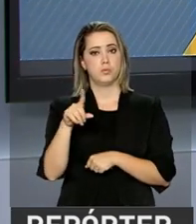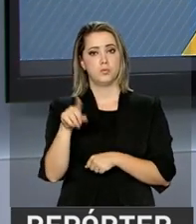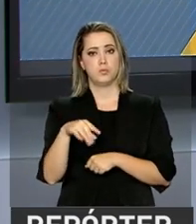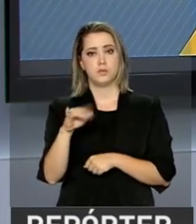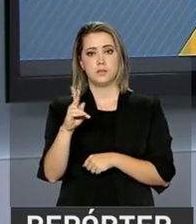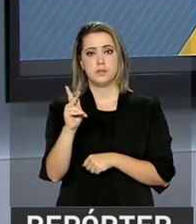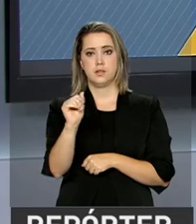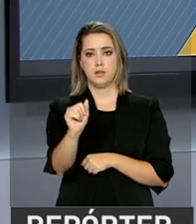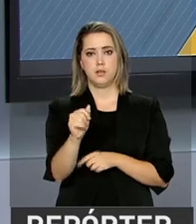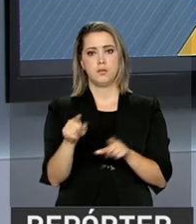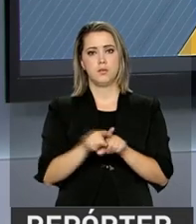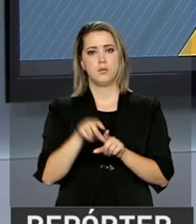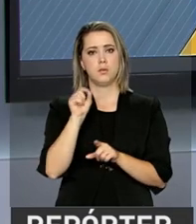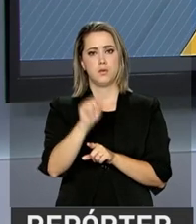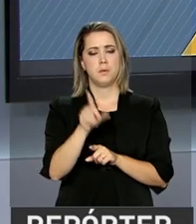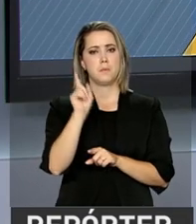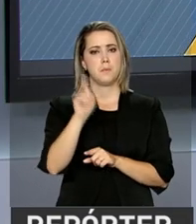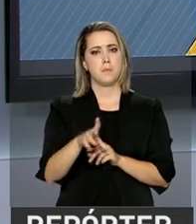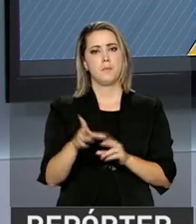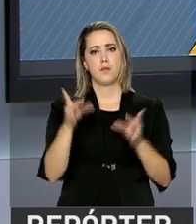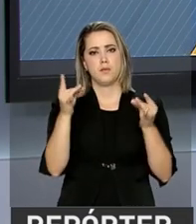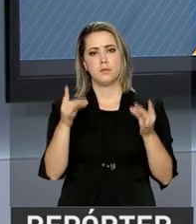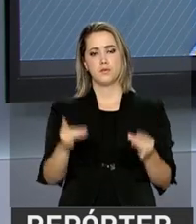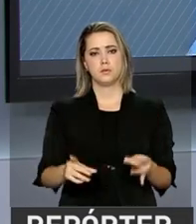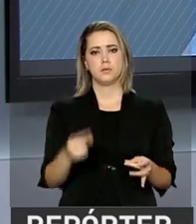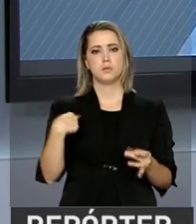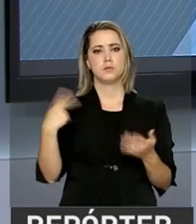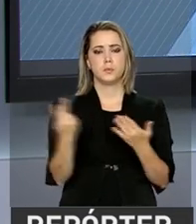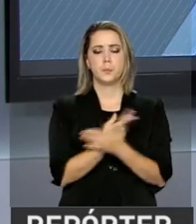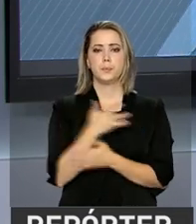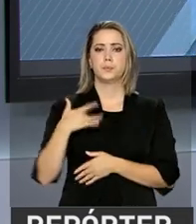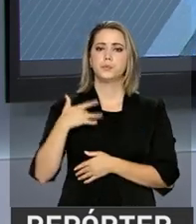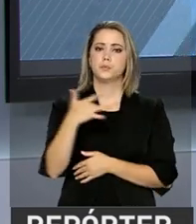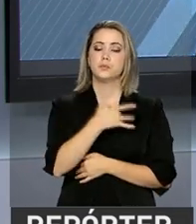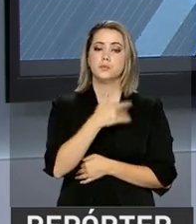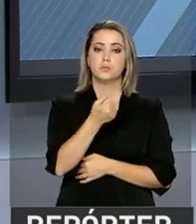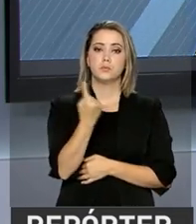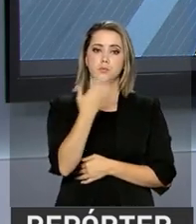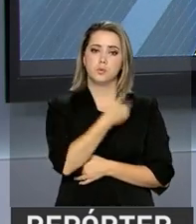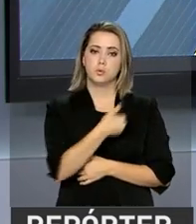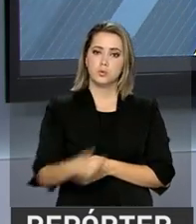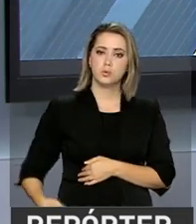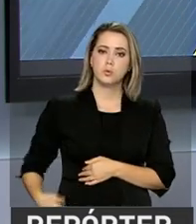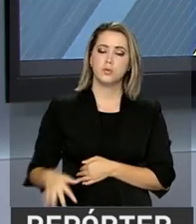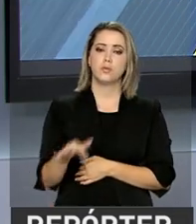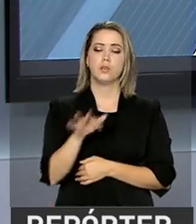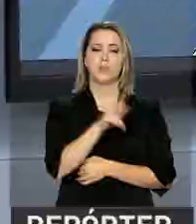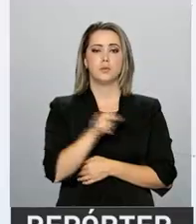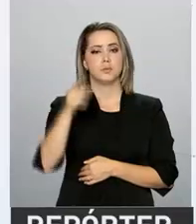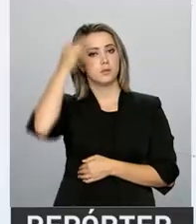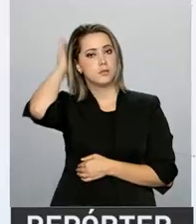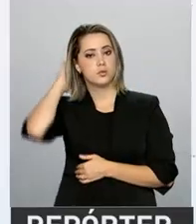Zika. Estes são alguns dos destaques na área de saúde em 1 ano de governo Temer.